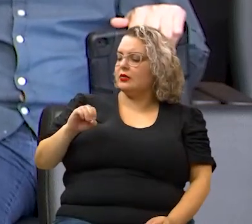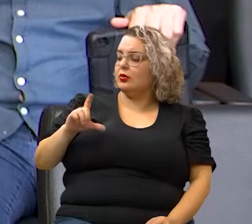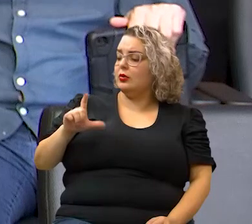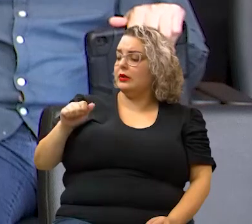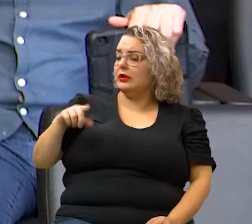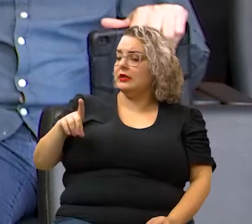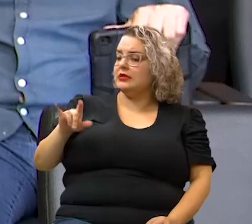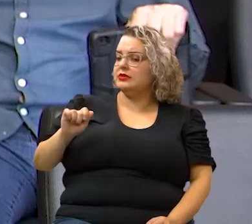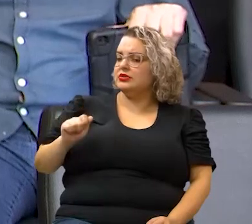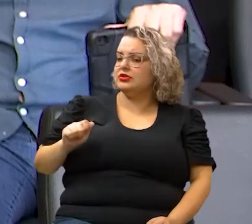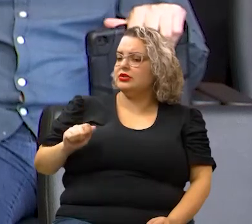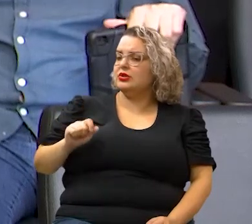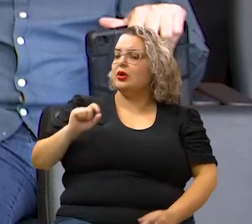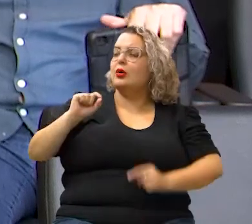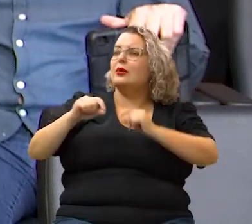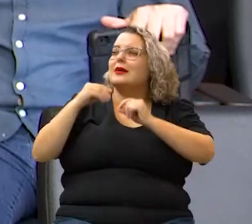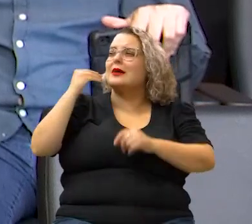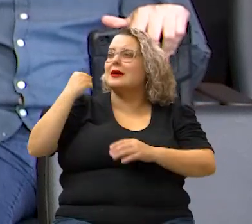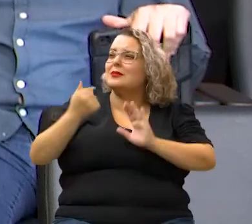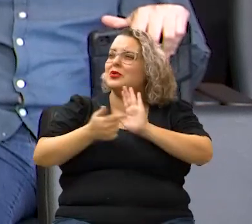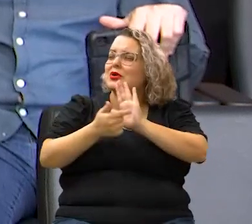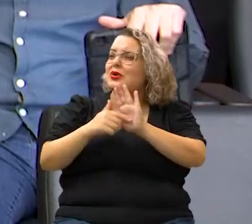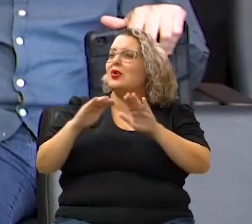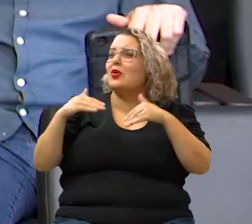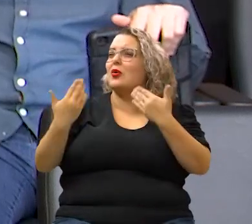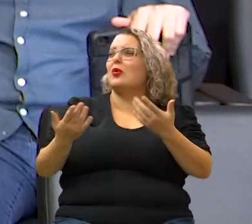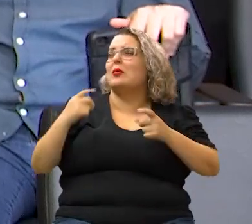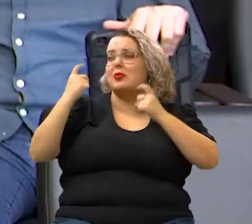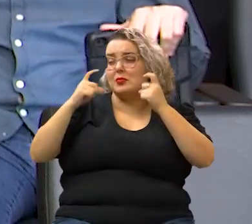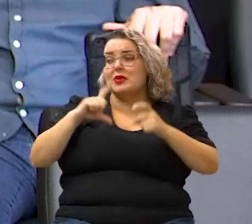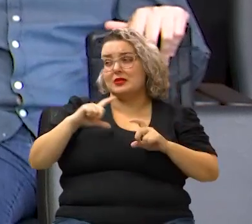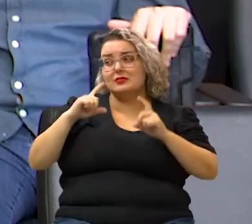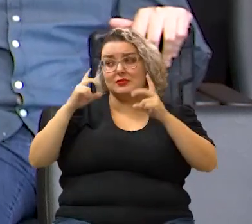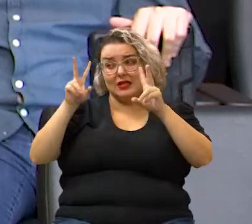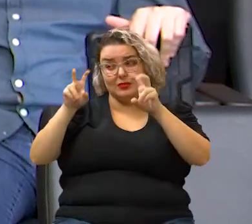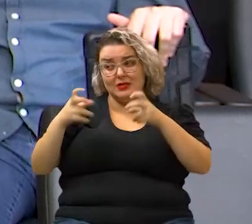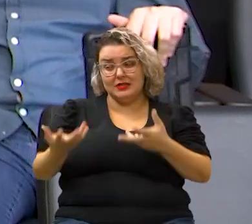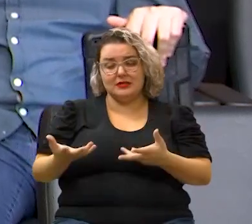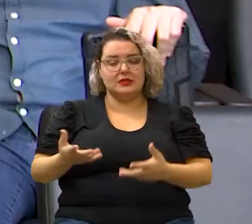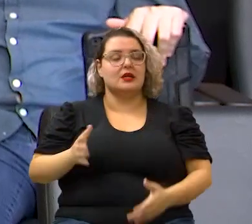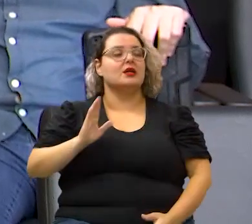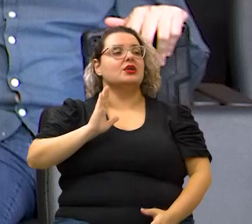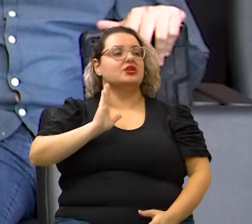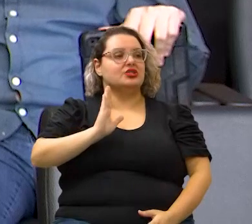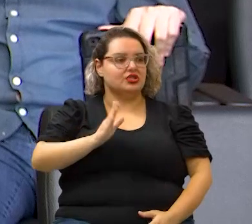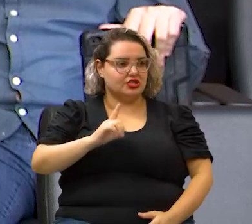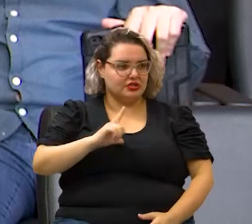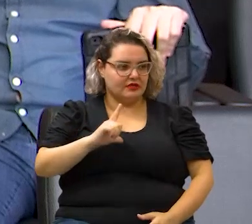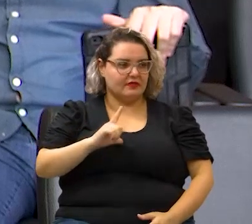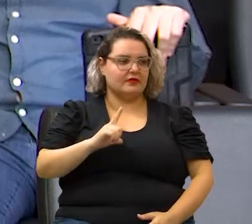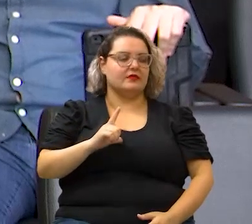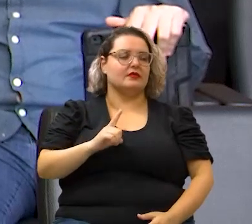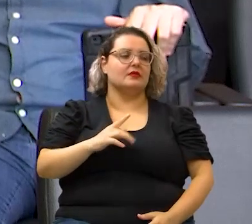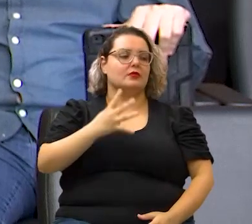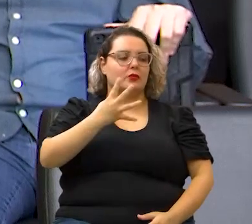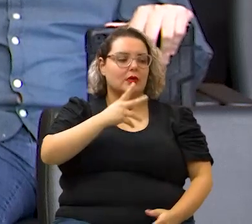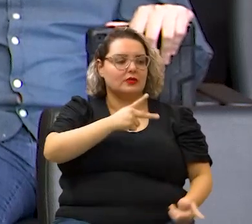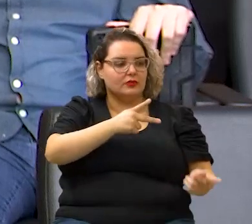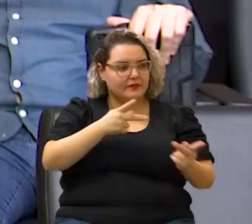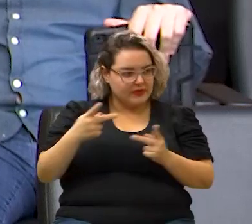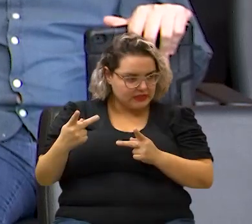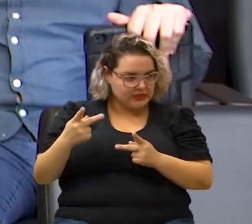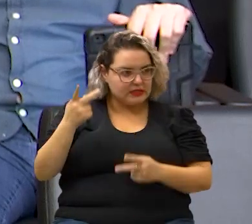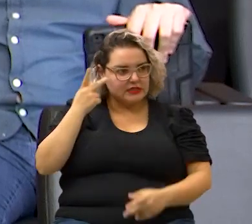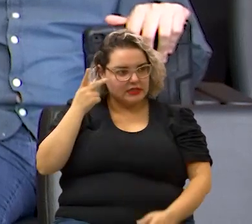essa experiência te mostrou e qual que é a preocupação que você tem com este assunto? Eu já fiz 4 visitas à Cracolândia, em